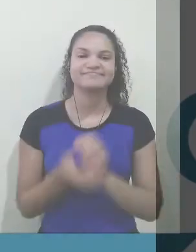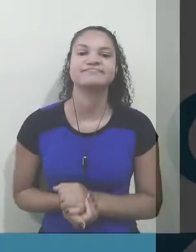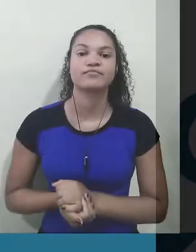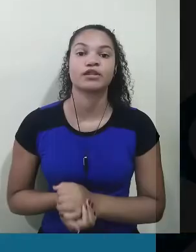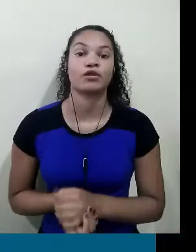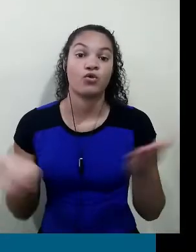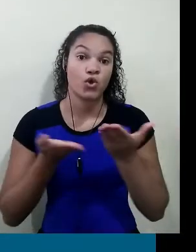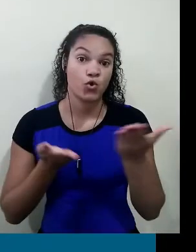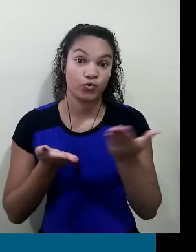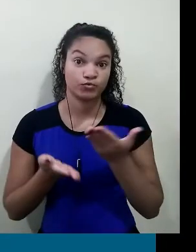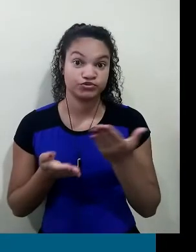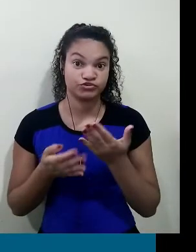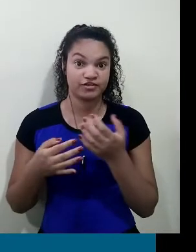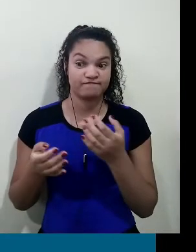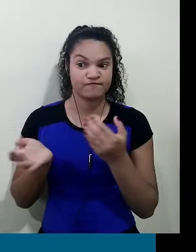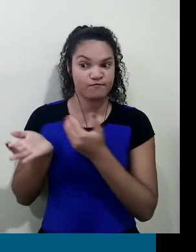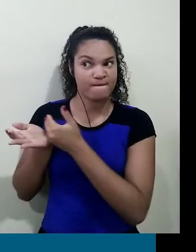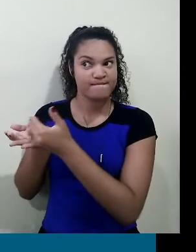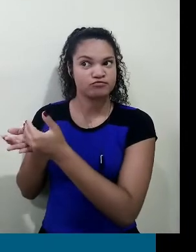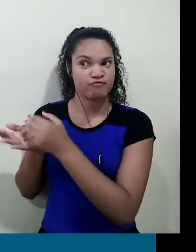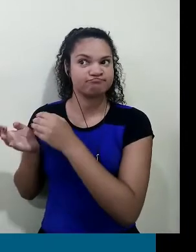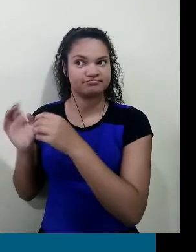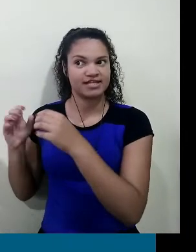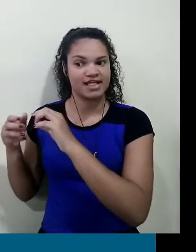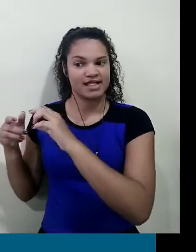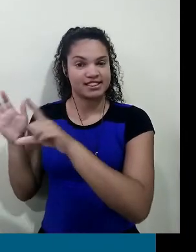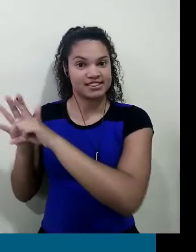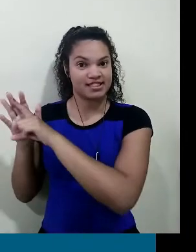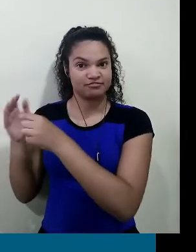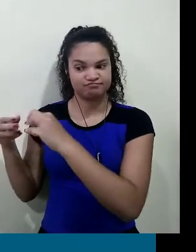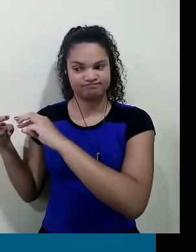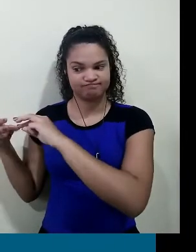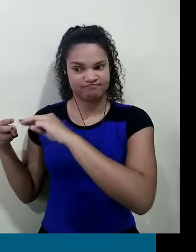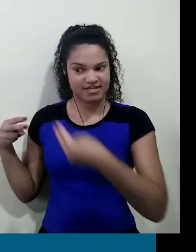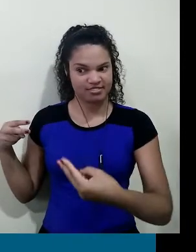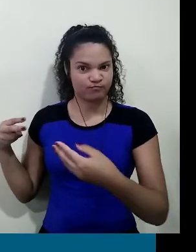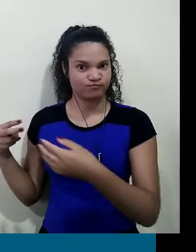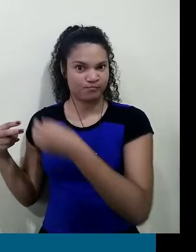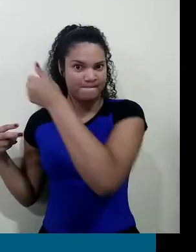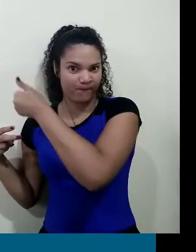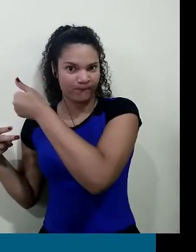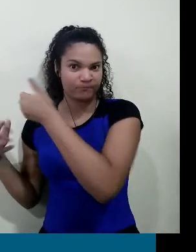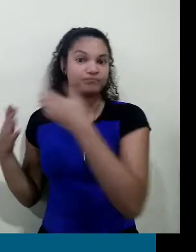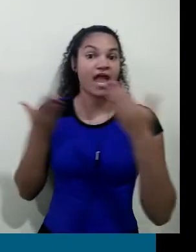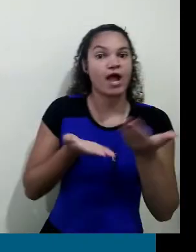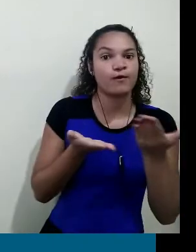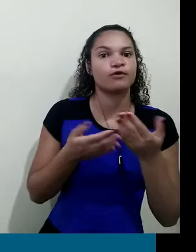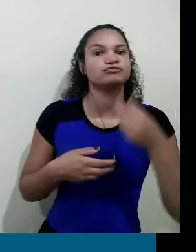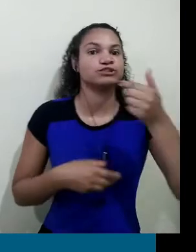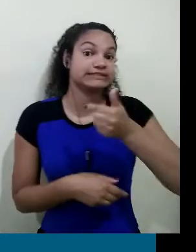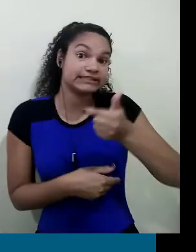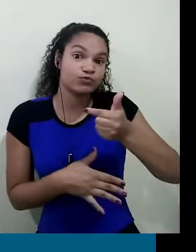E aí, pessoal? Hoje é a segunda parte da aula Leis de Mendel 2. Se você não lembra dos conceitos ou